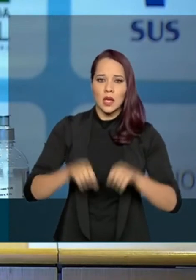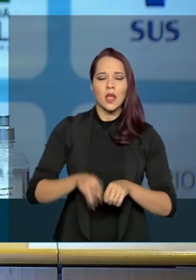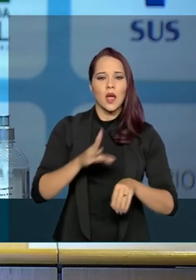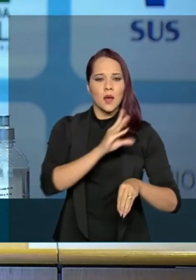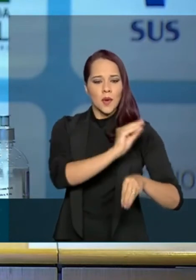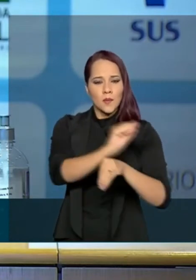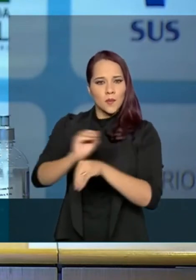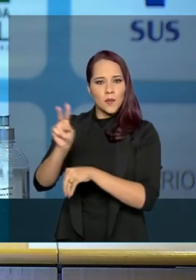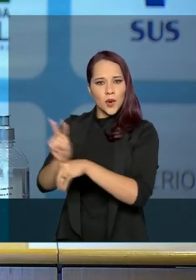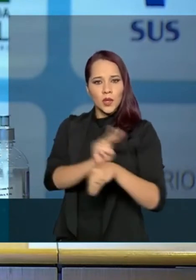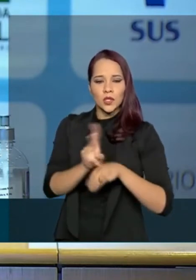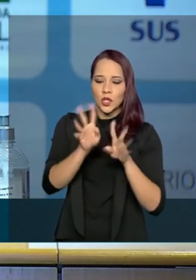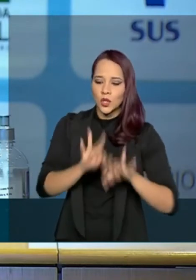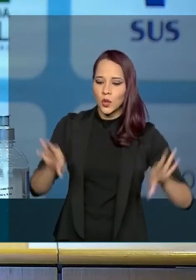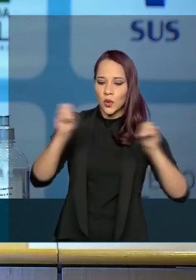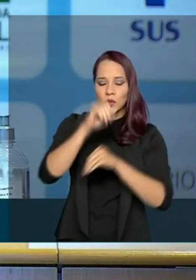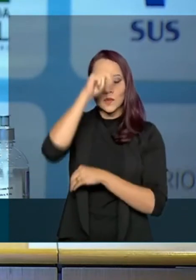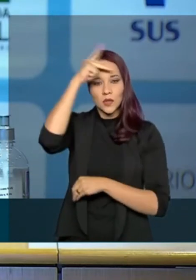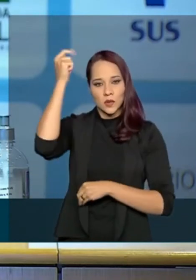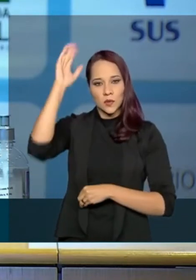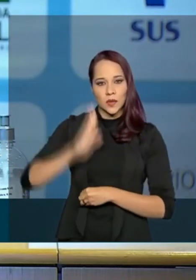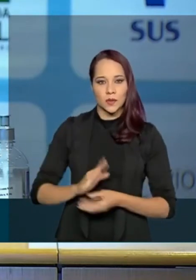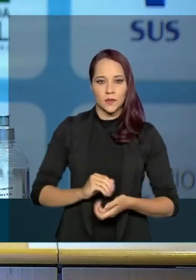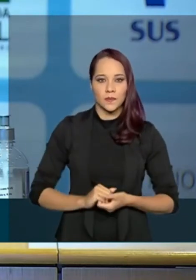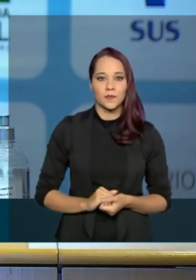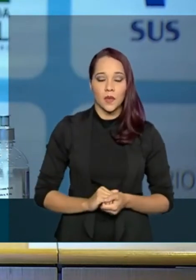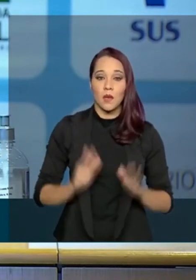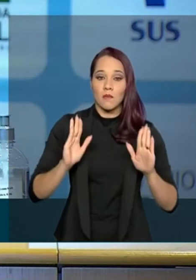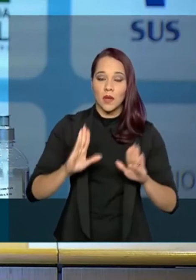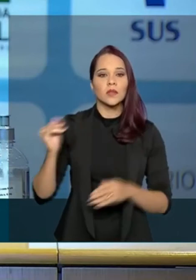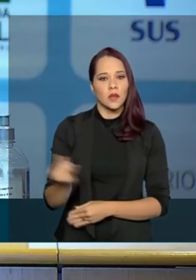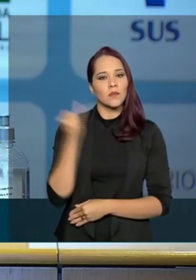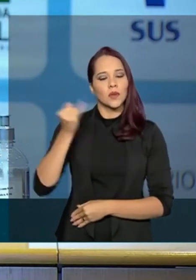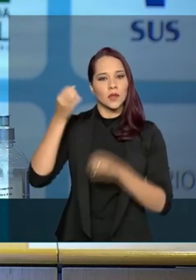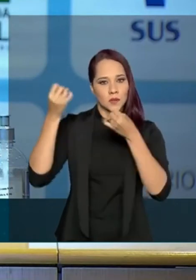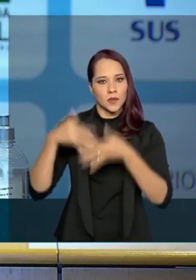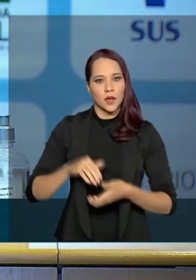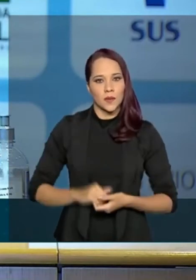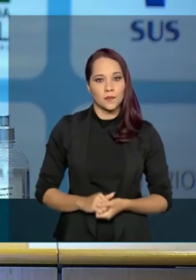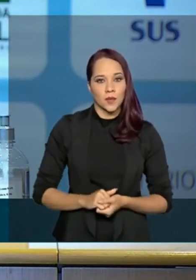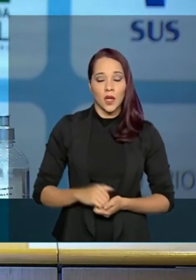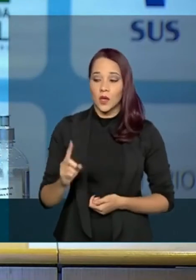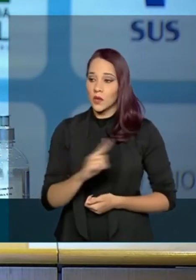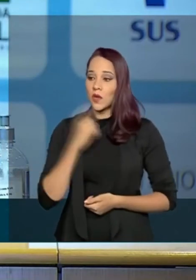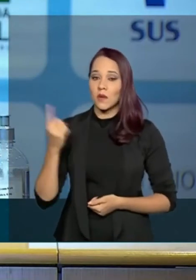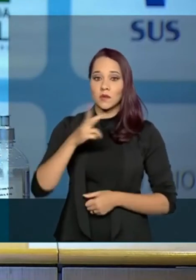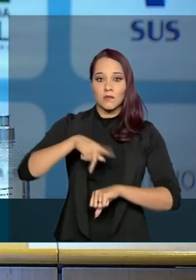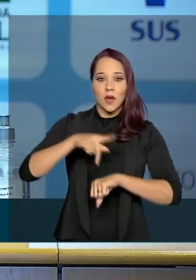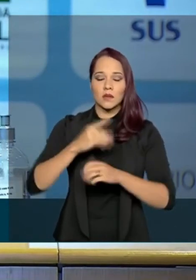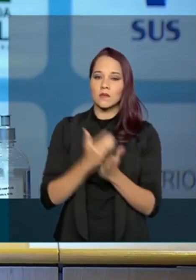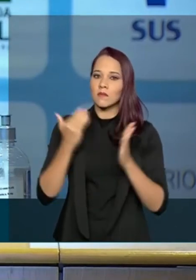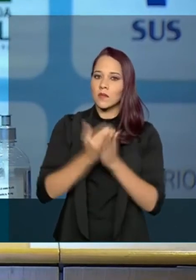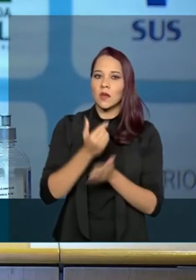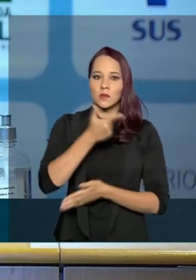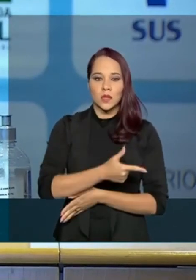todos os brasileiros. No entanto, é importante destacar que somos um país com mais de